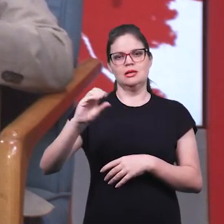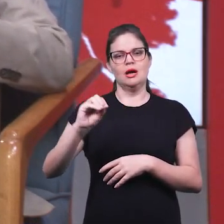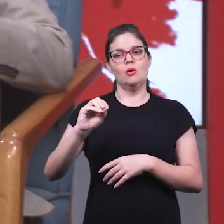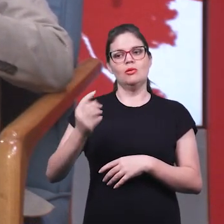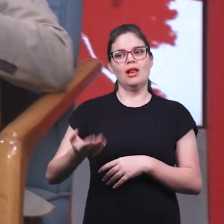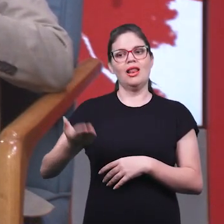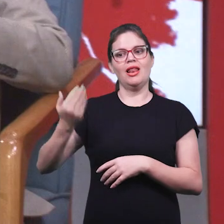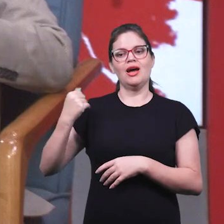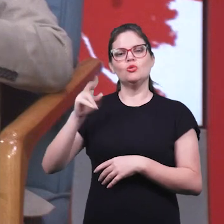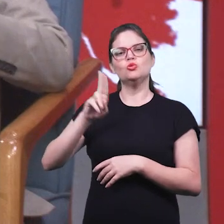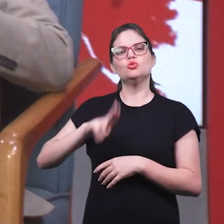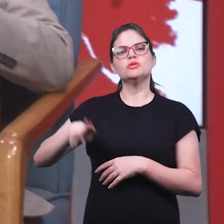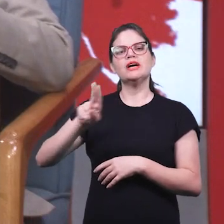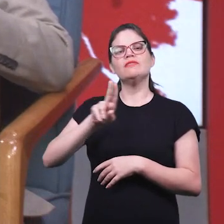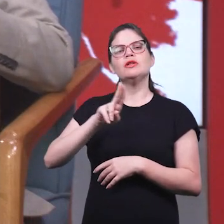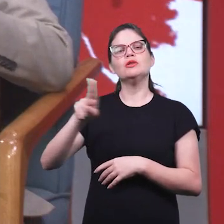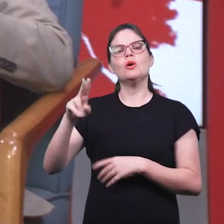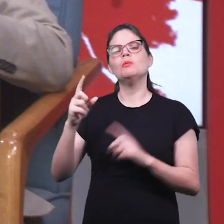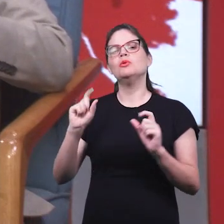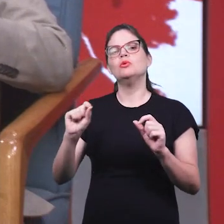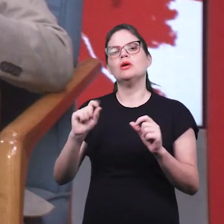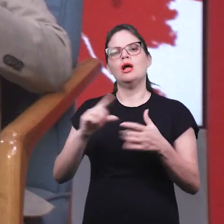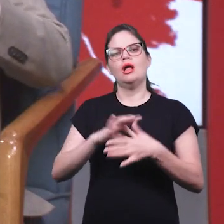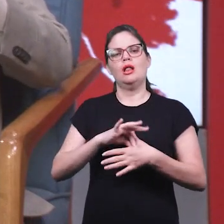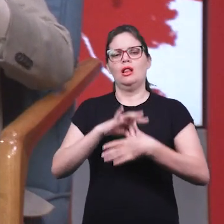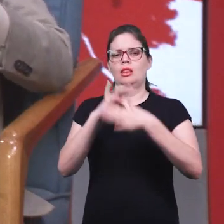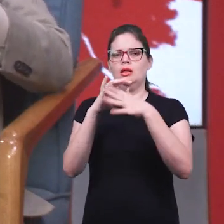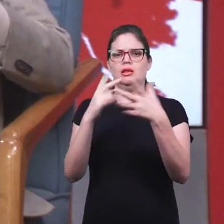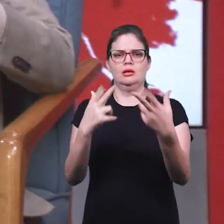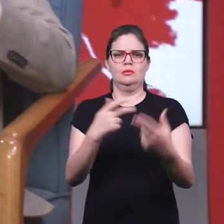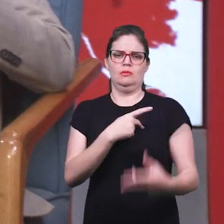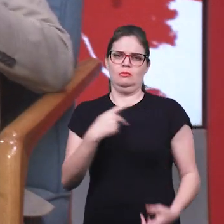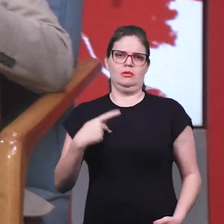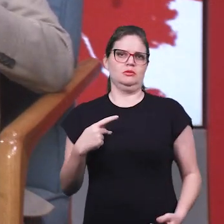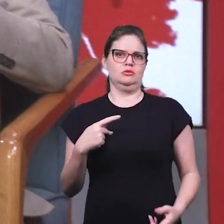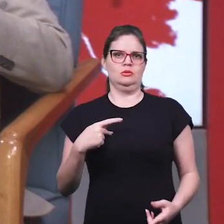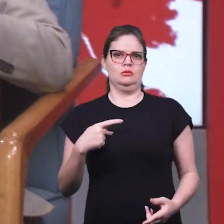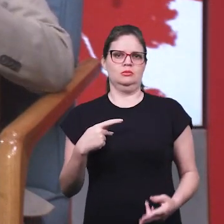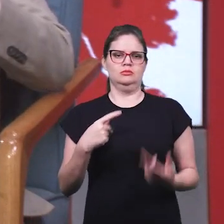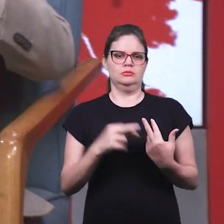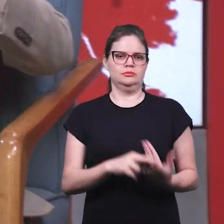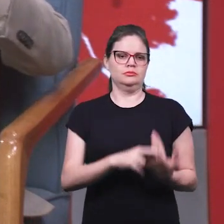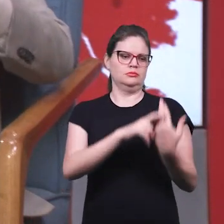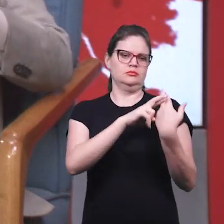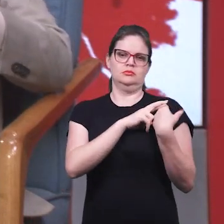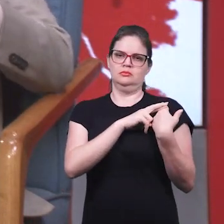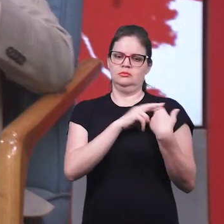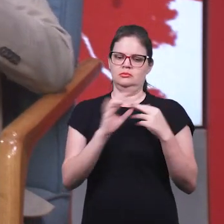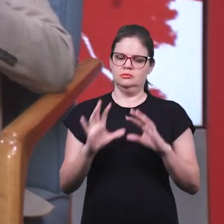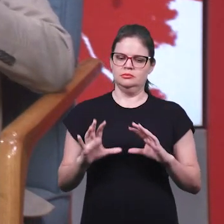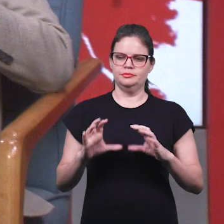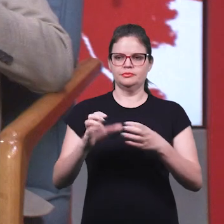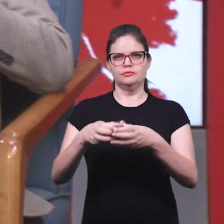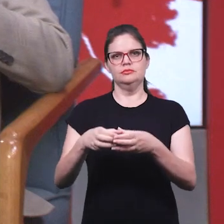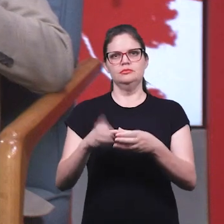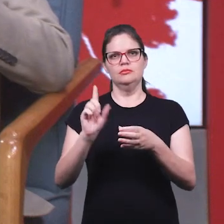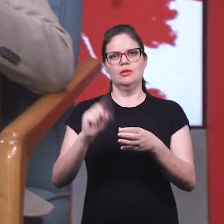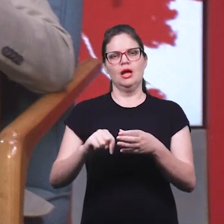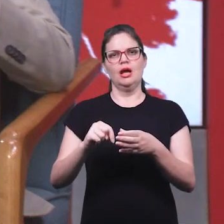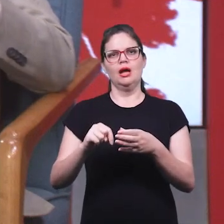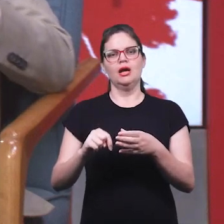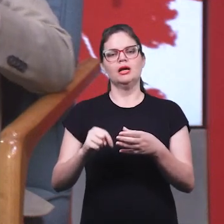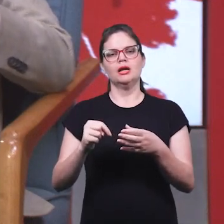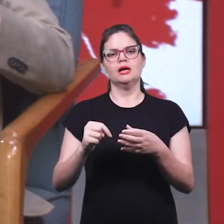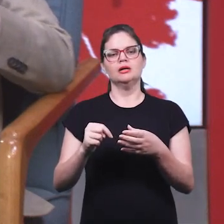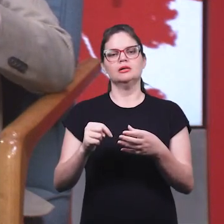na igreja primitiva, ele tinha uma função de liderar um grupo de ser responsável por um grupo. Era